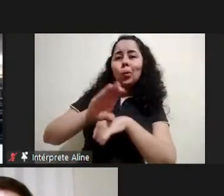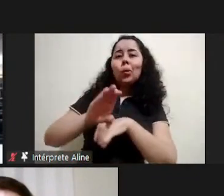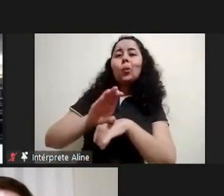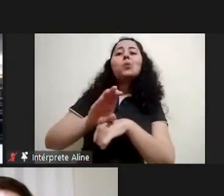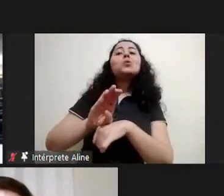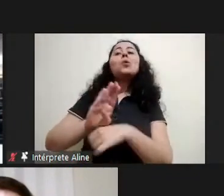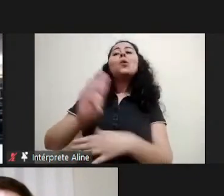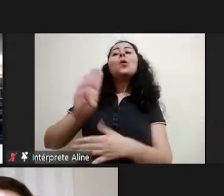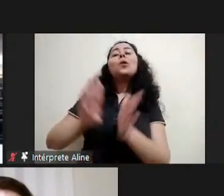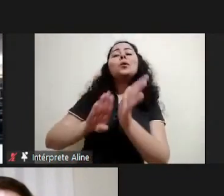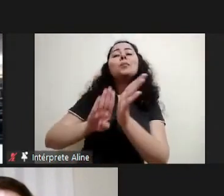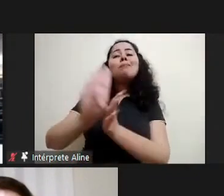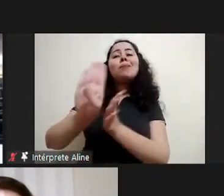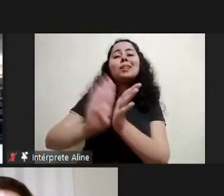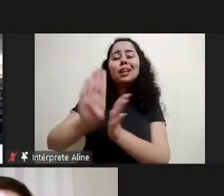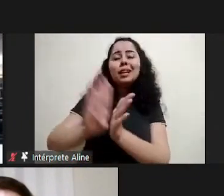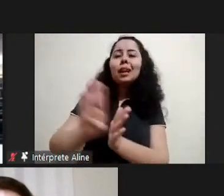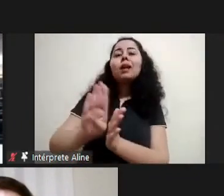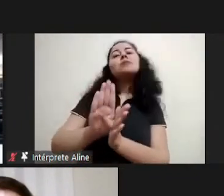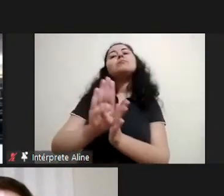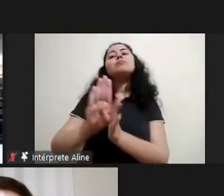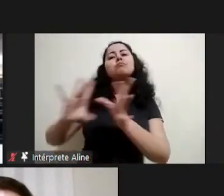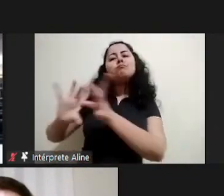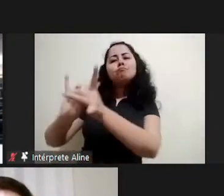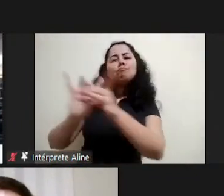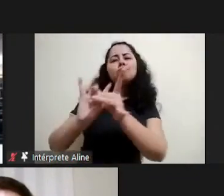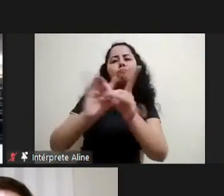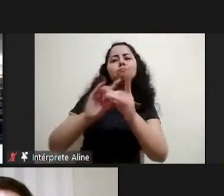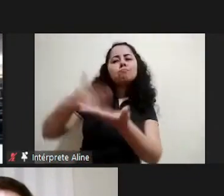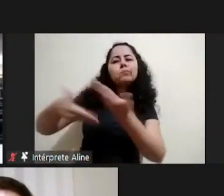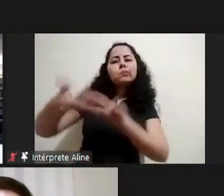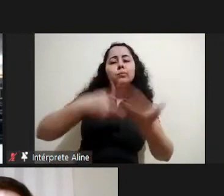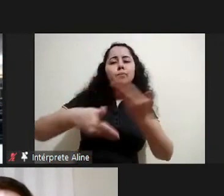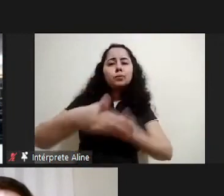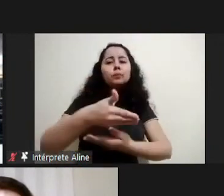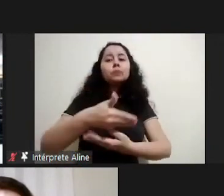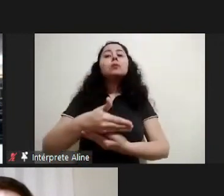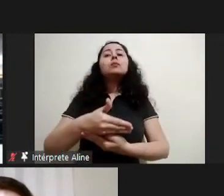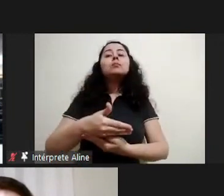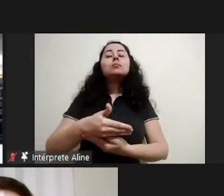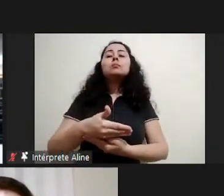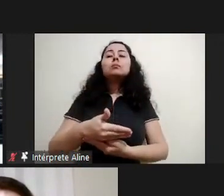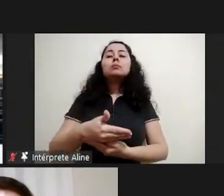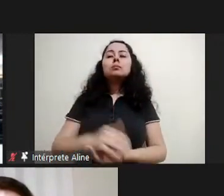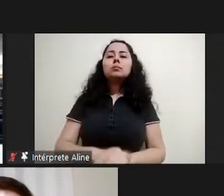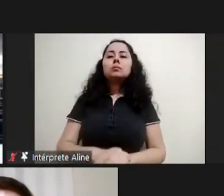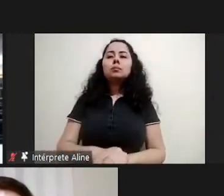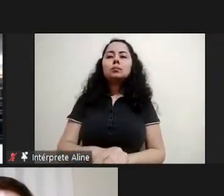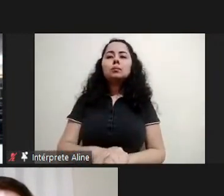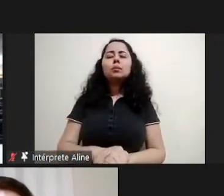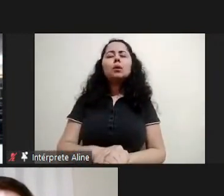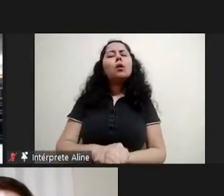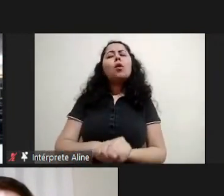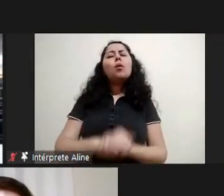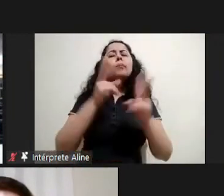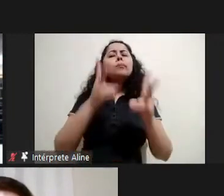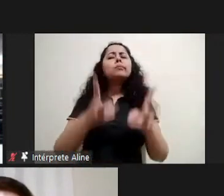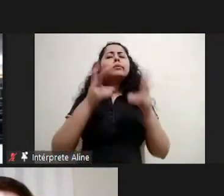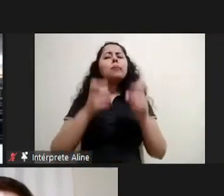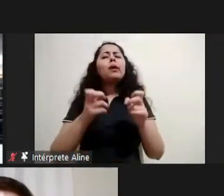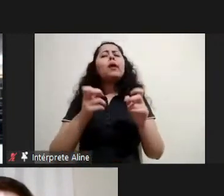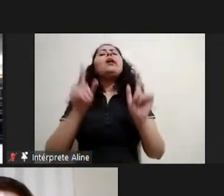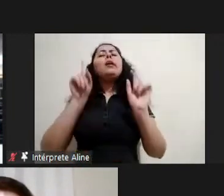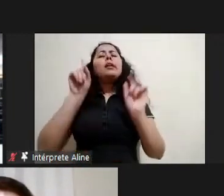do Departamento de Artes e Design, por considerar ser esta uma inequívoca evolução do Instituto de